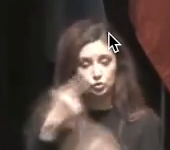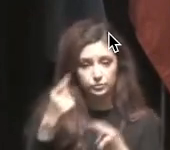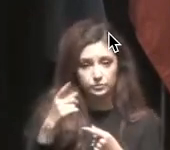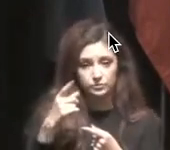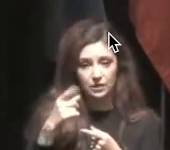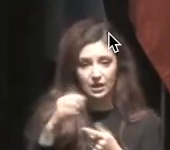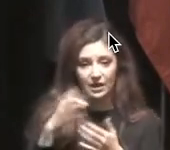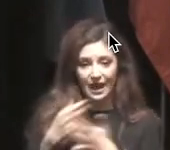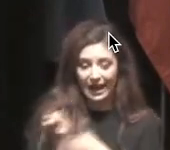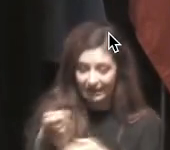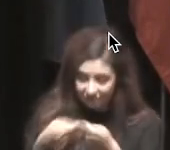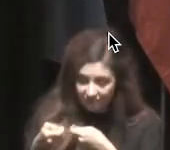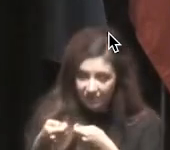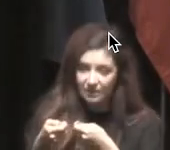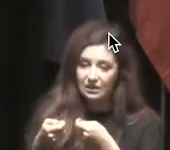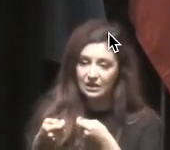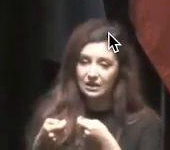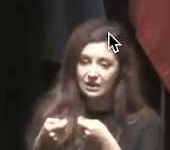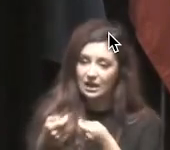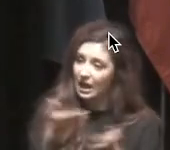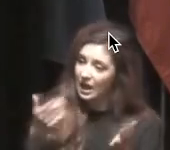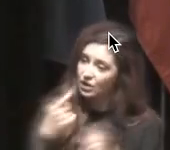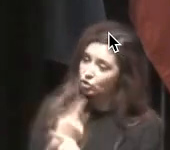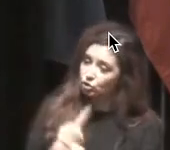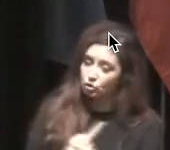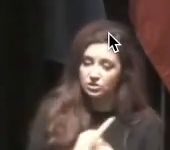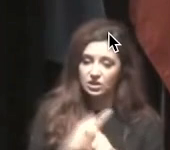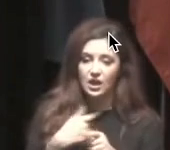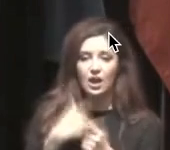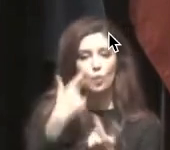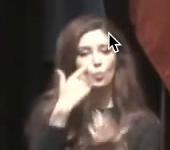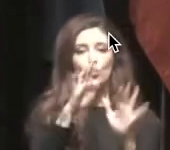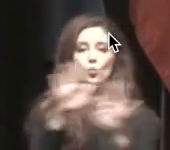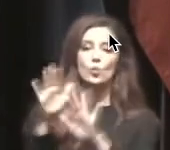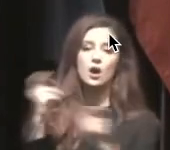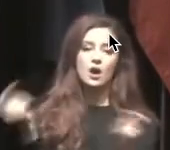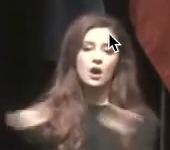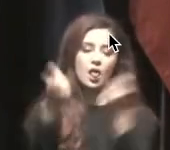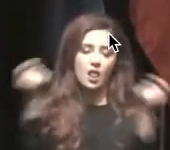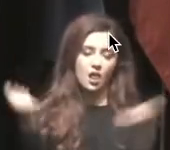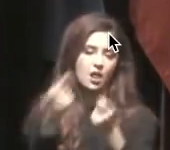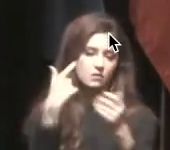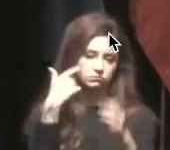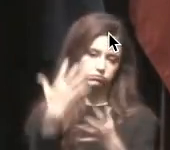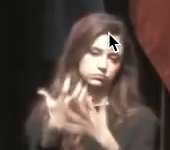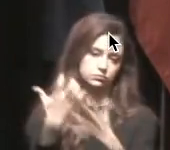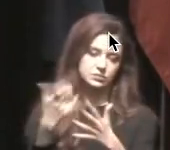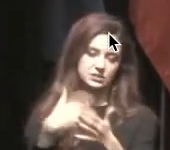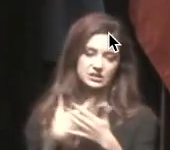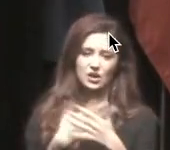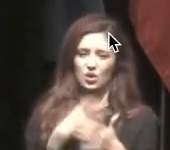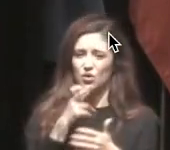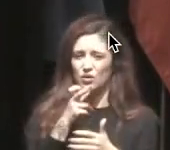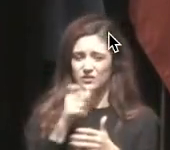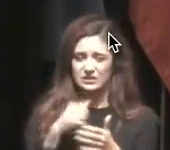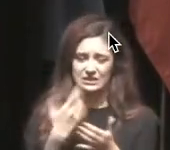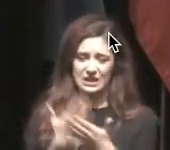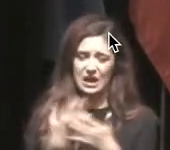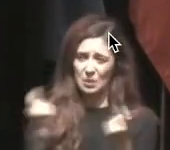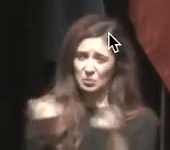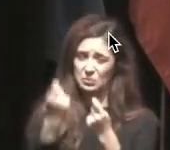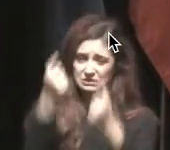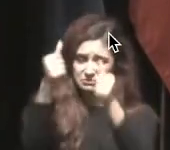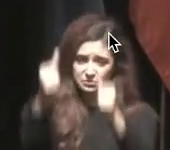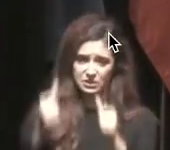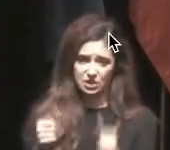à venda, que o espaço público e os equipamentos públicos são apenas montras publicitárias, como foi tão óbvio com a tragédia da implementação dos painéis